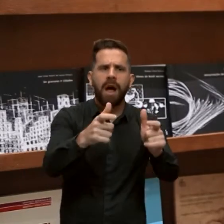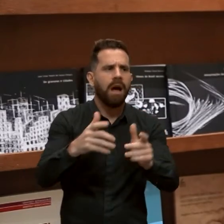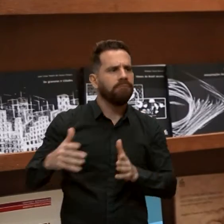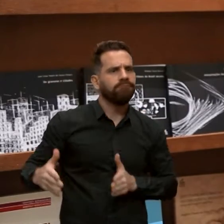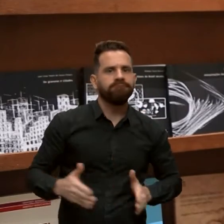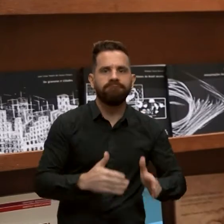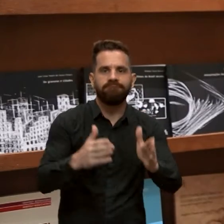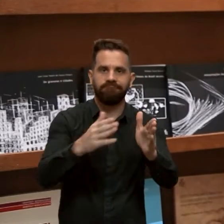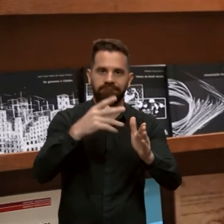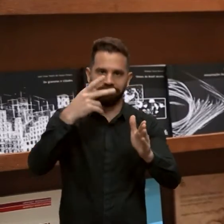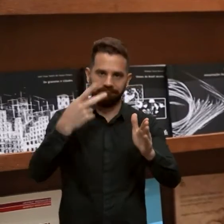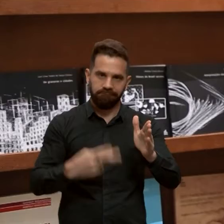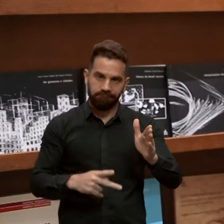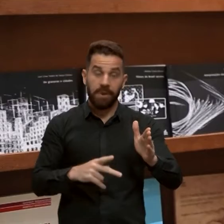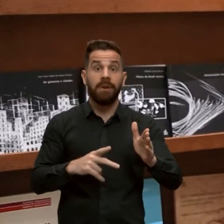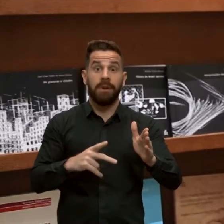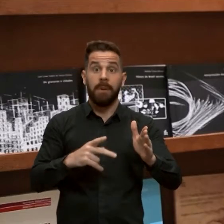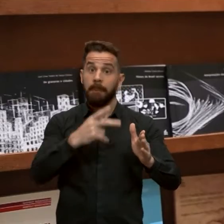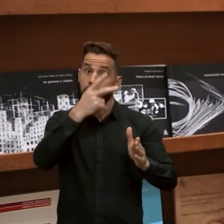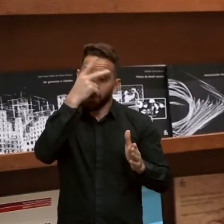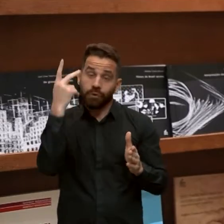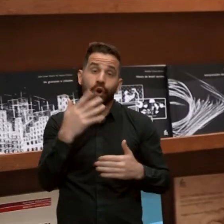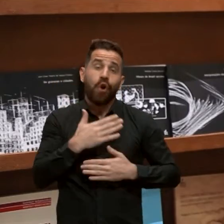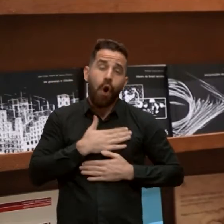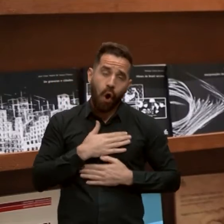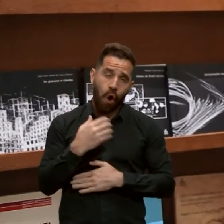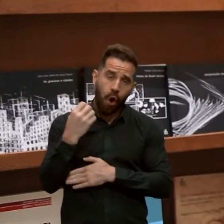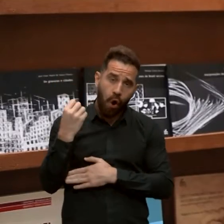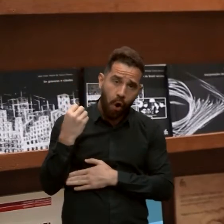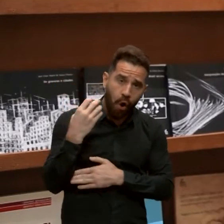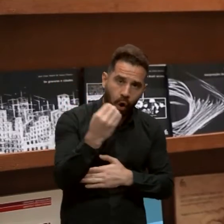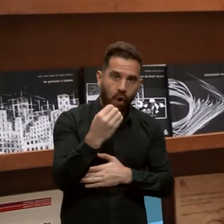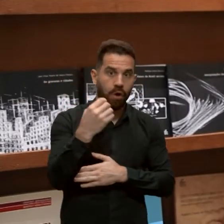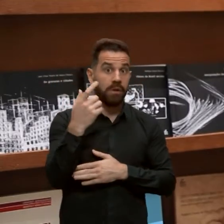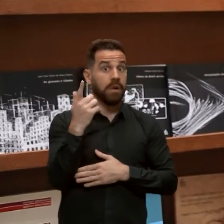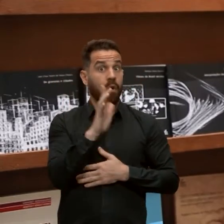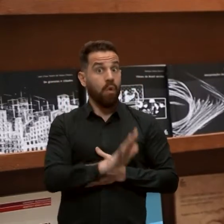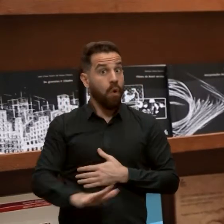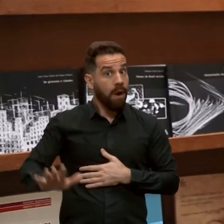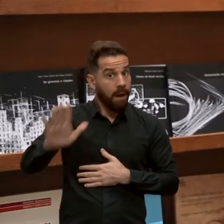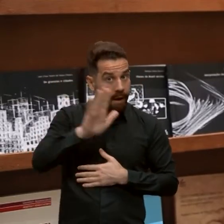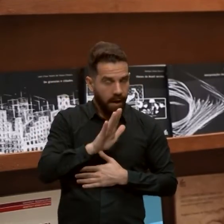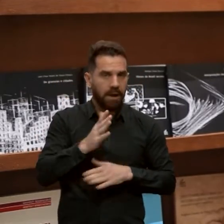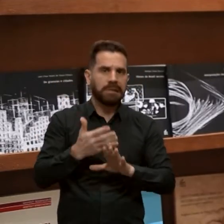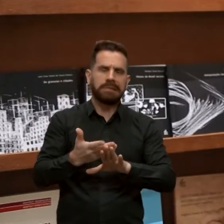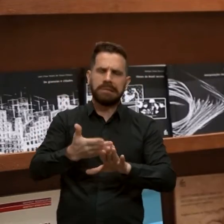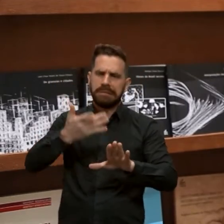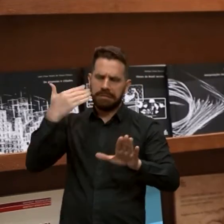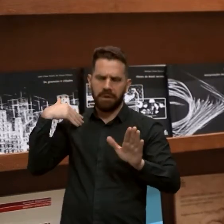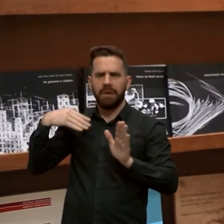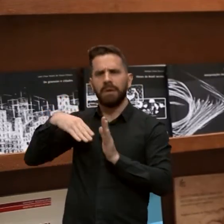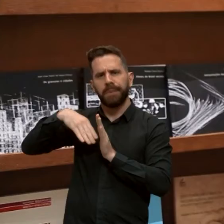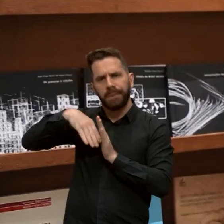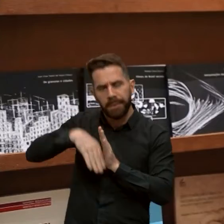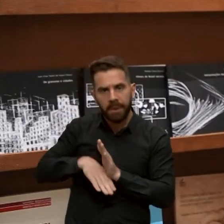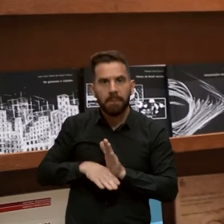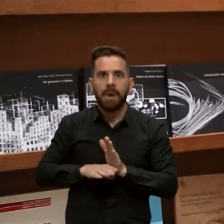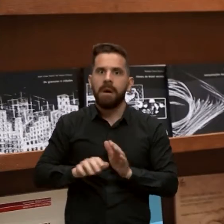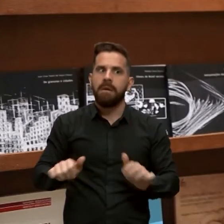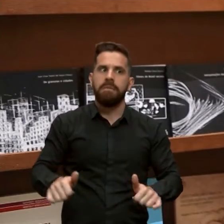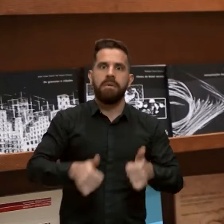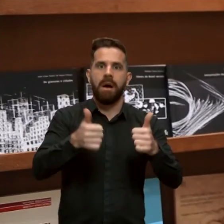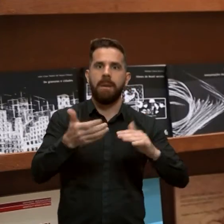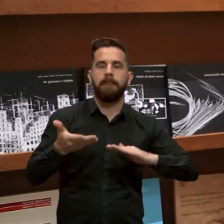Goiás, da construção da decadência aos limites da modernidade. O livro percorre Goiás do